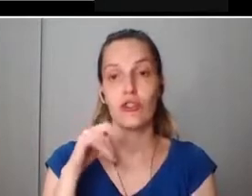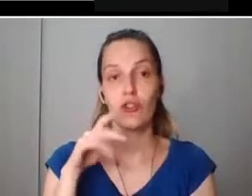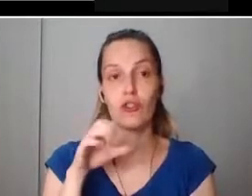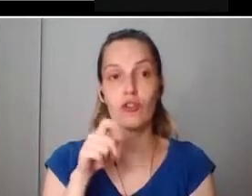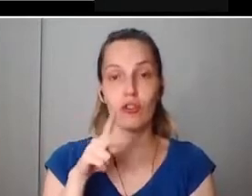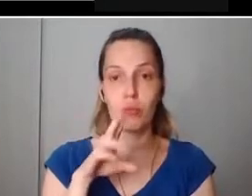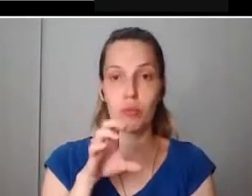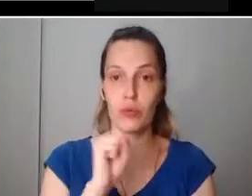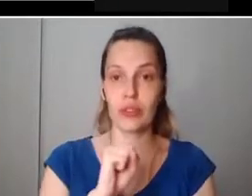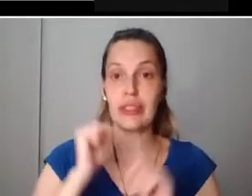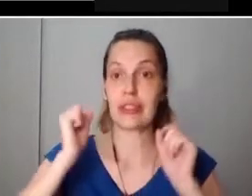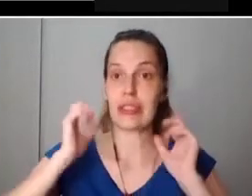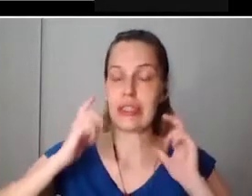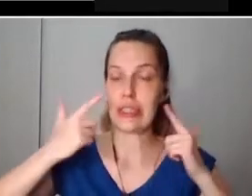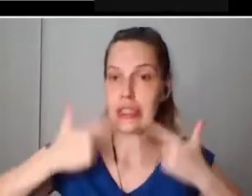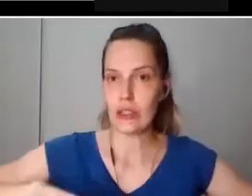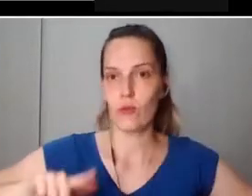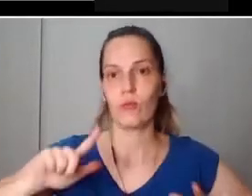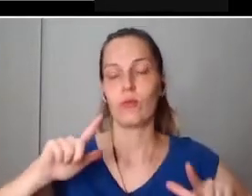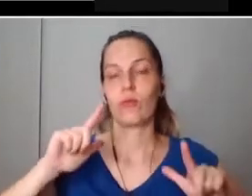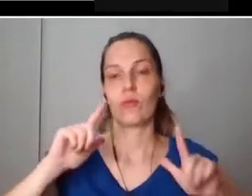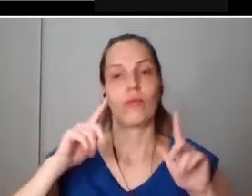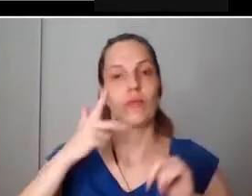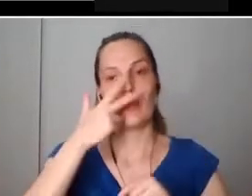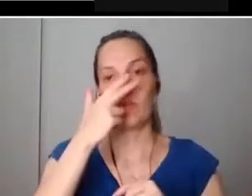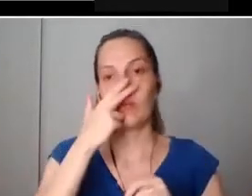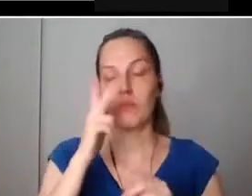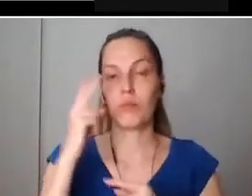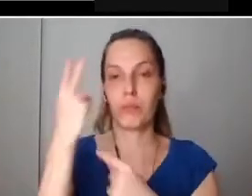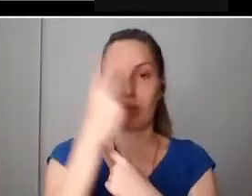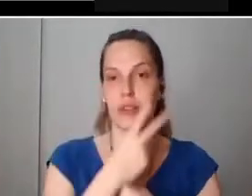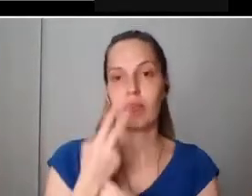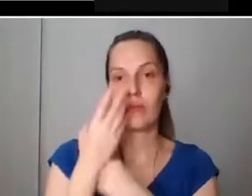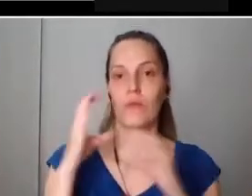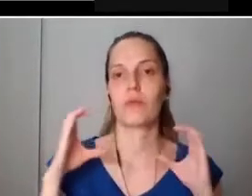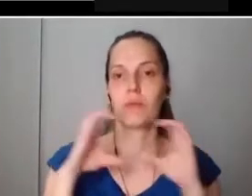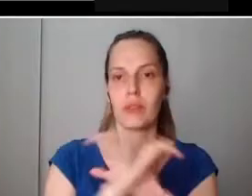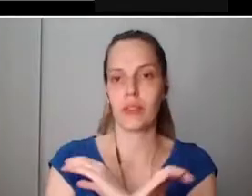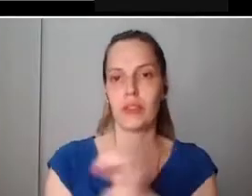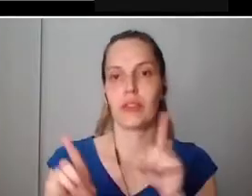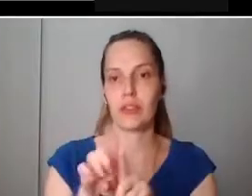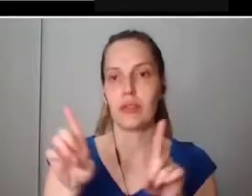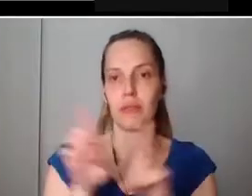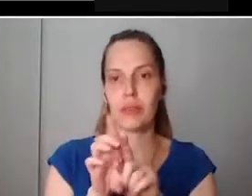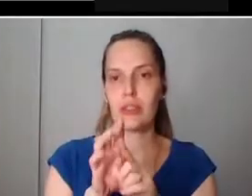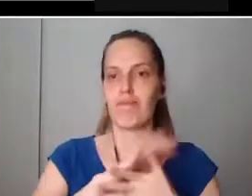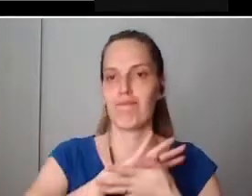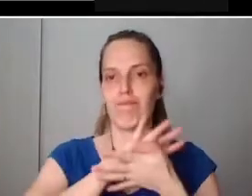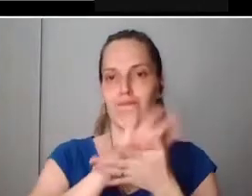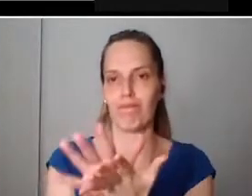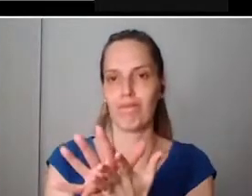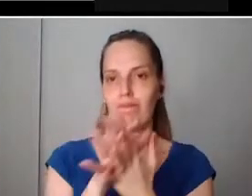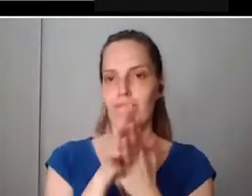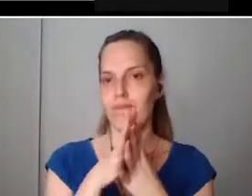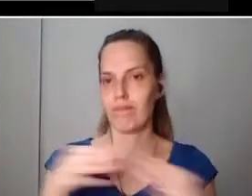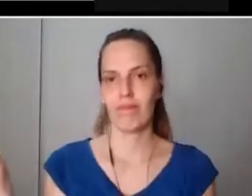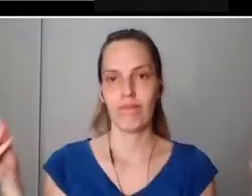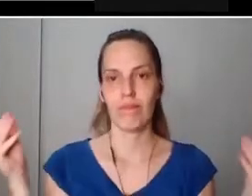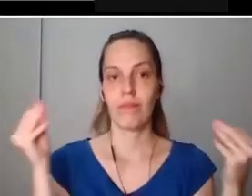esterilizante, né, e proteção completa, assim como para a erradicação da doença. Então, para erradicar a doença, tu precisa disso